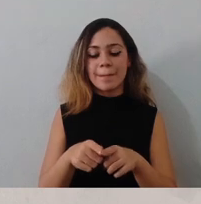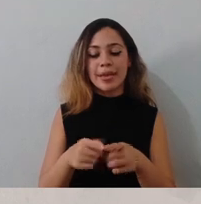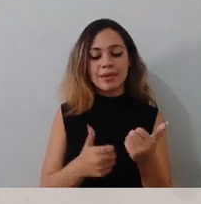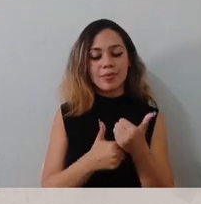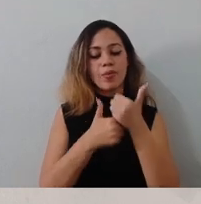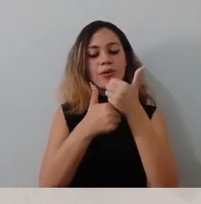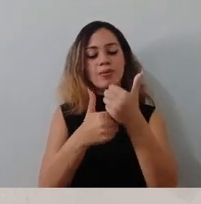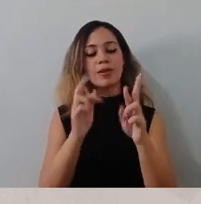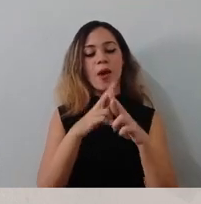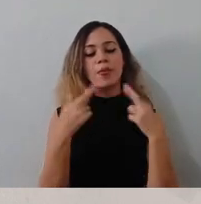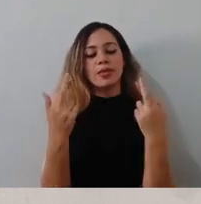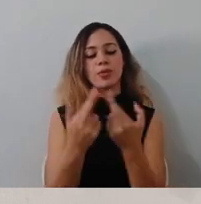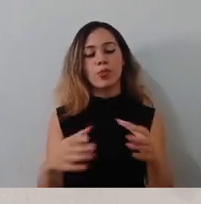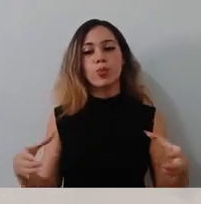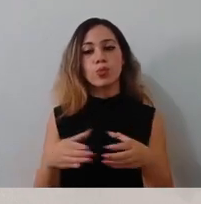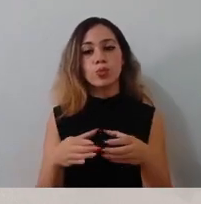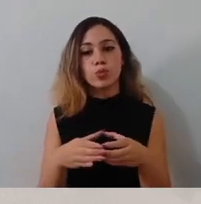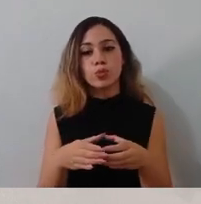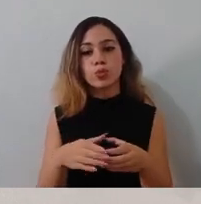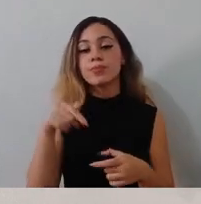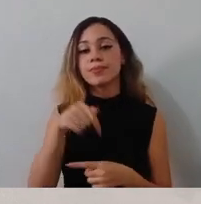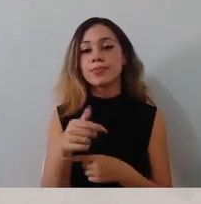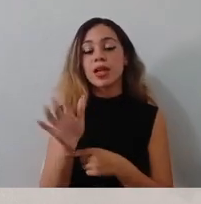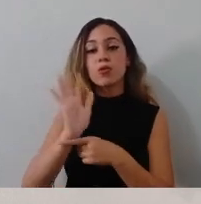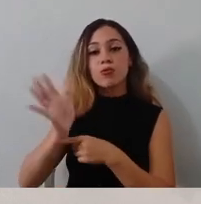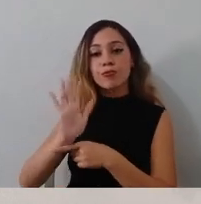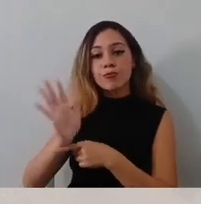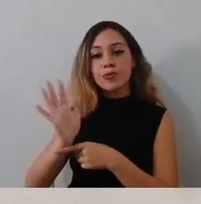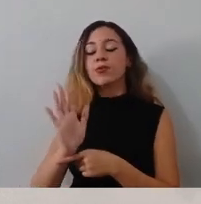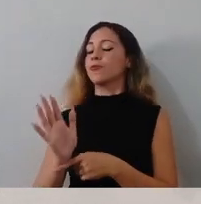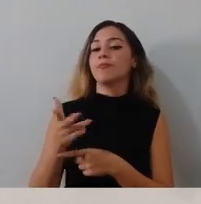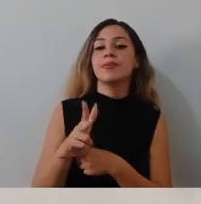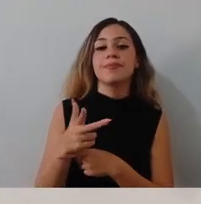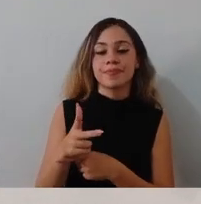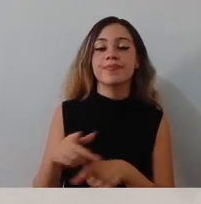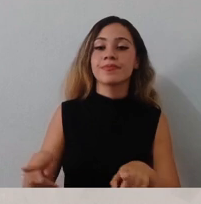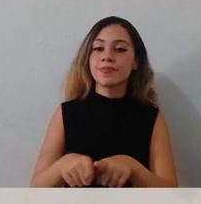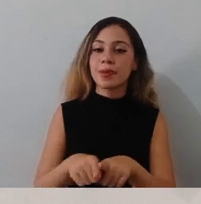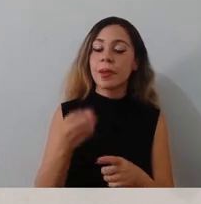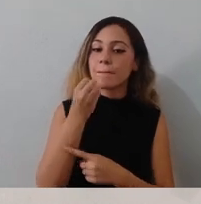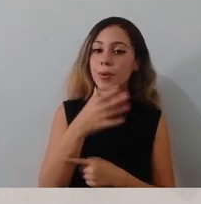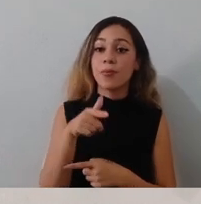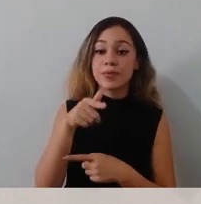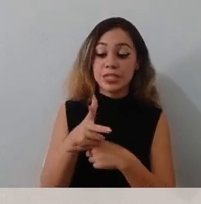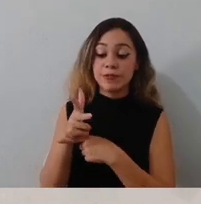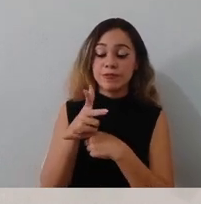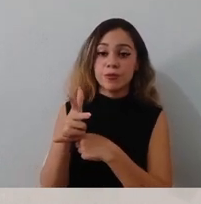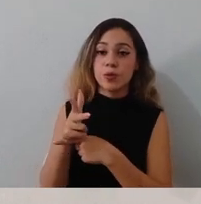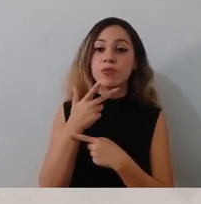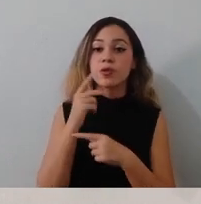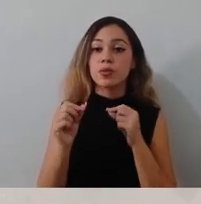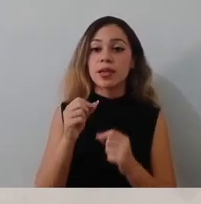né? É um lugar só deles, onde eles conversam. E ele me indicou este filme. O Seu Nome é Jonas. Esse filme